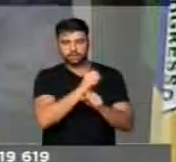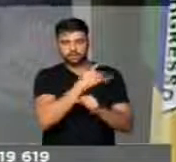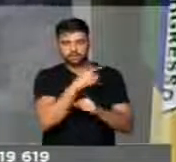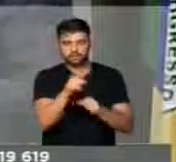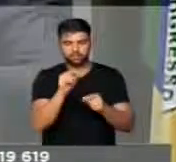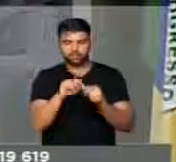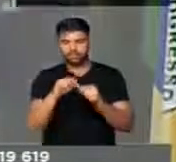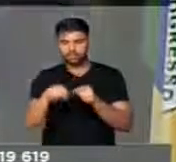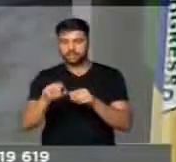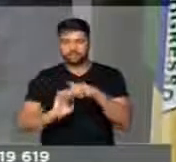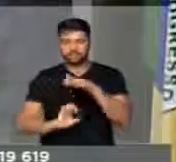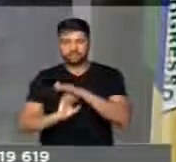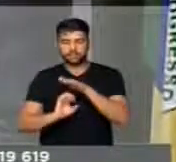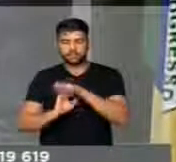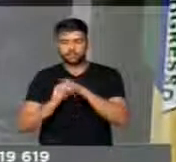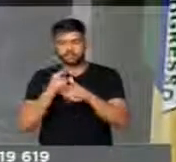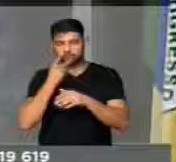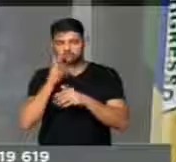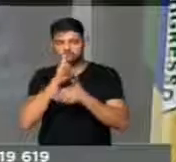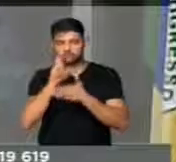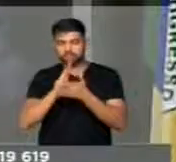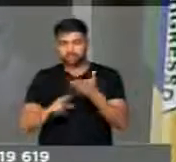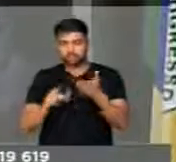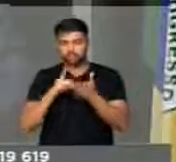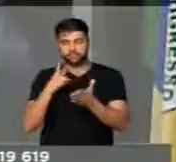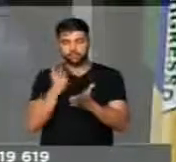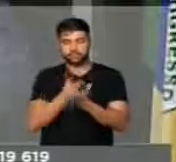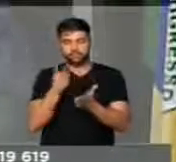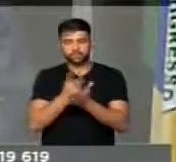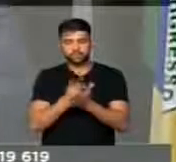União, e essas, de acordo com o nosso parecer,